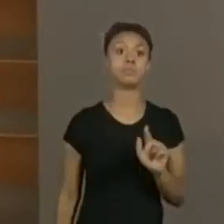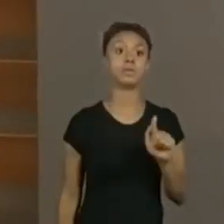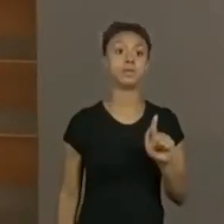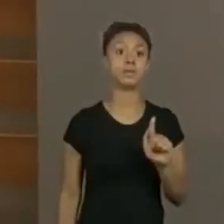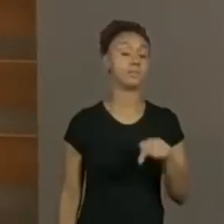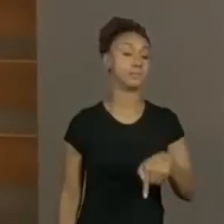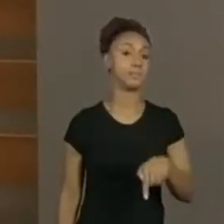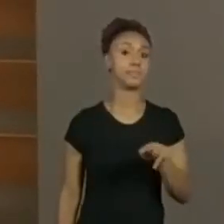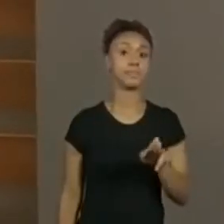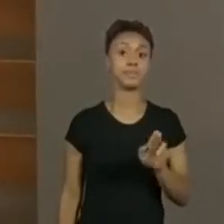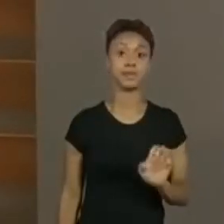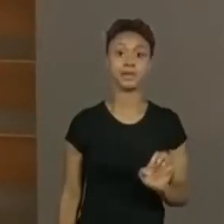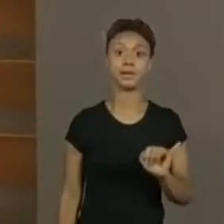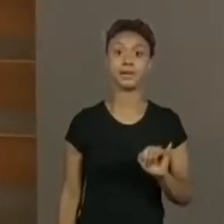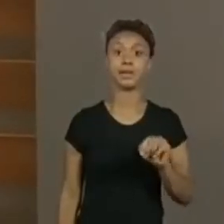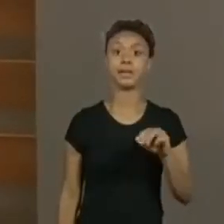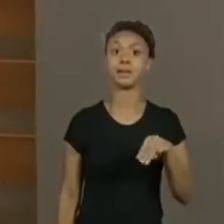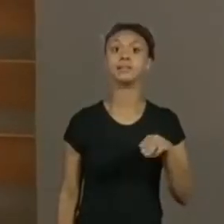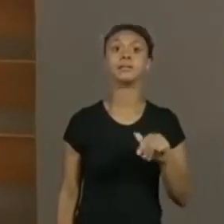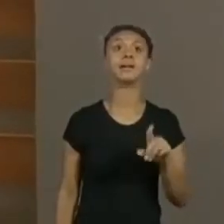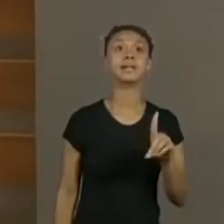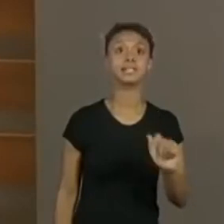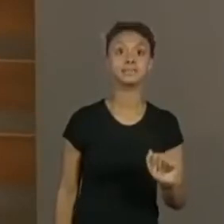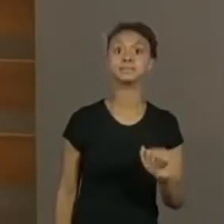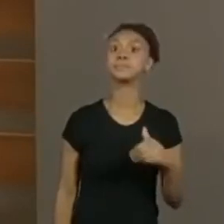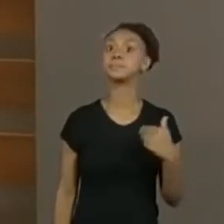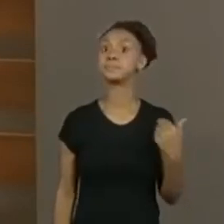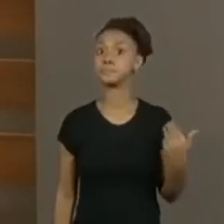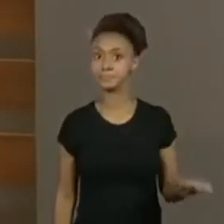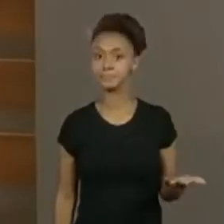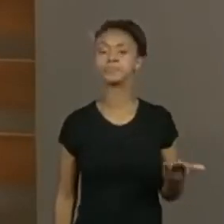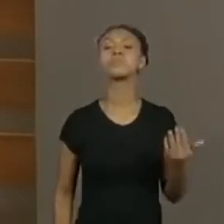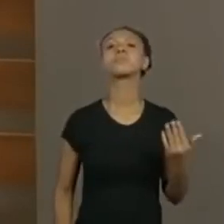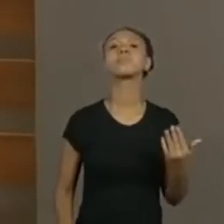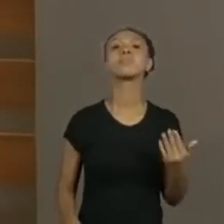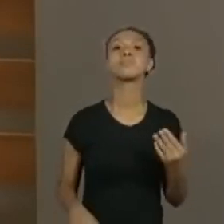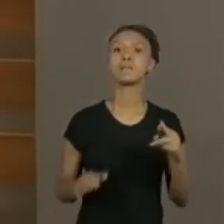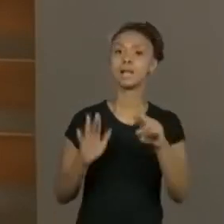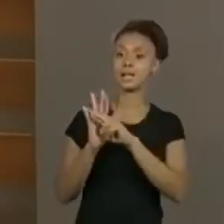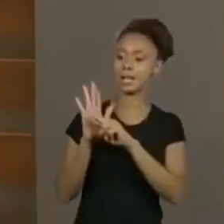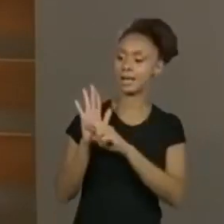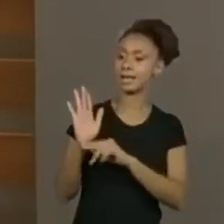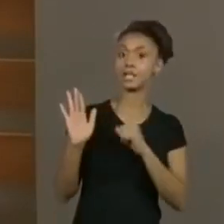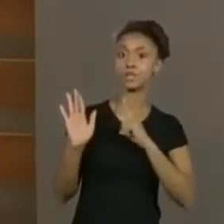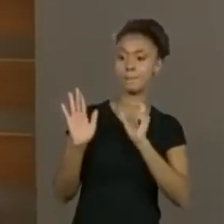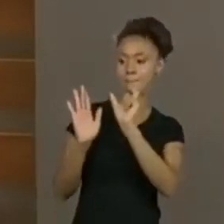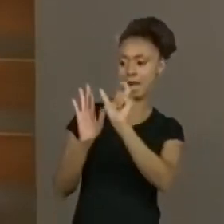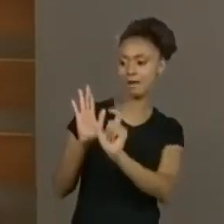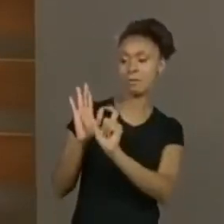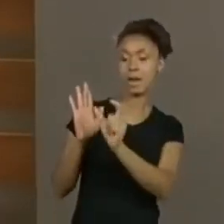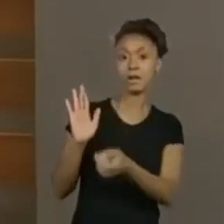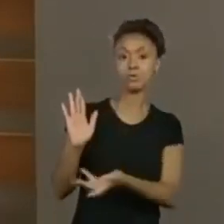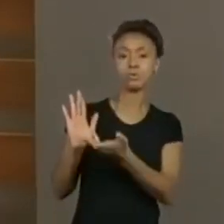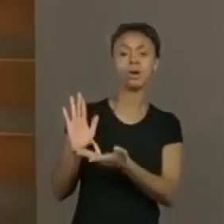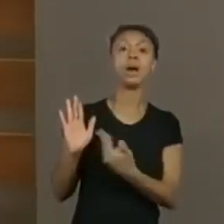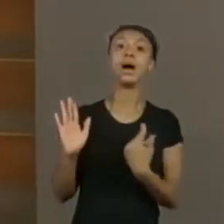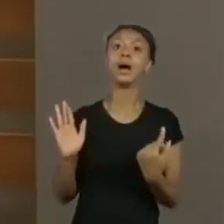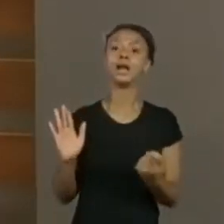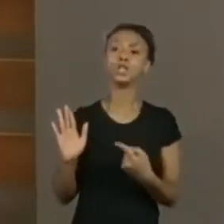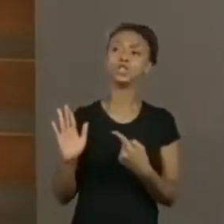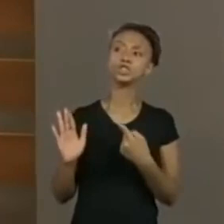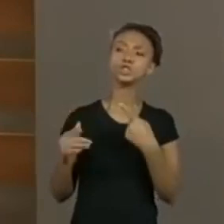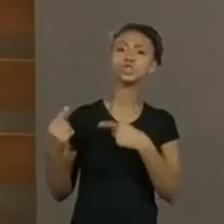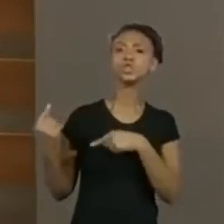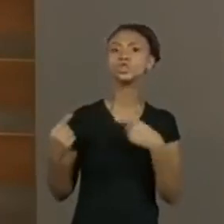queimada e a partir das palavras destacadas das regras, a gente está refletindo sobre o som